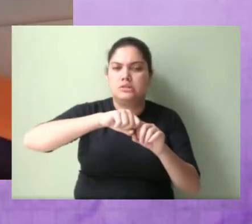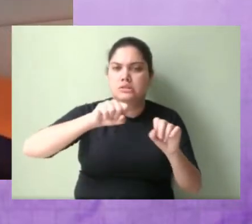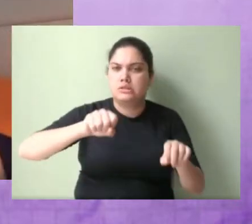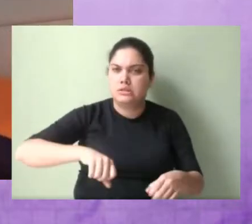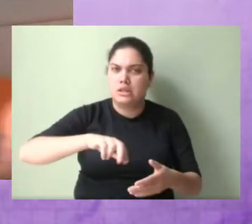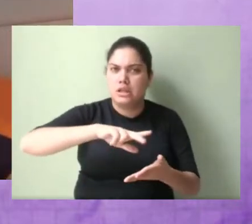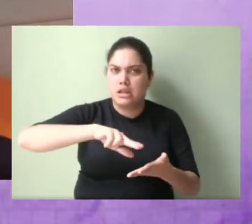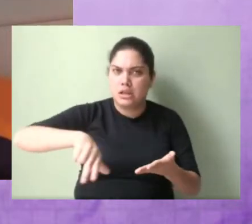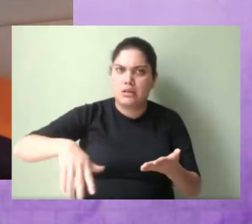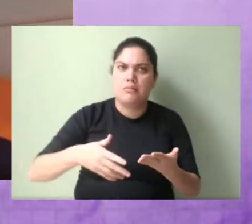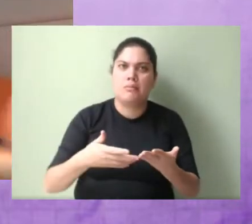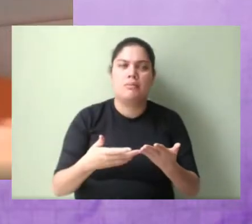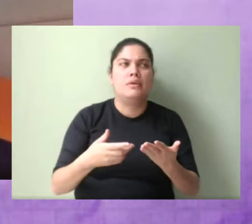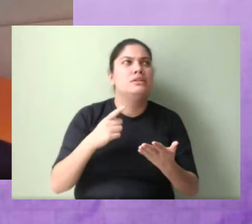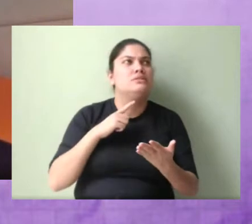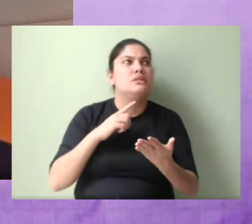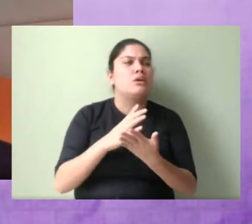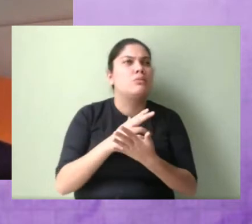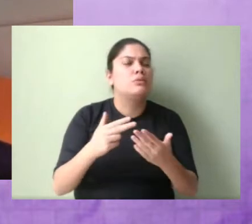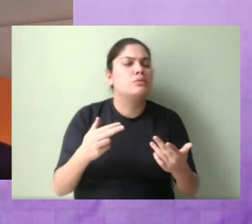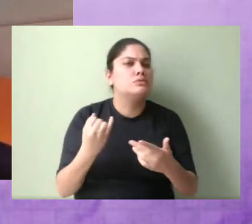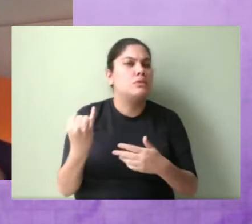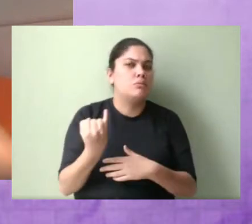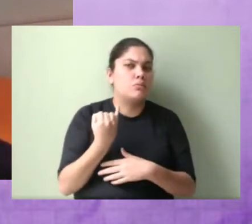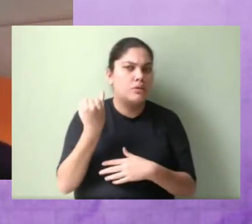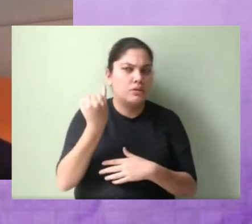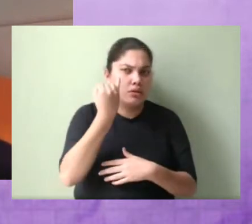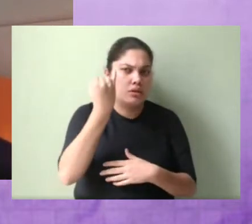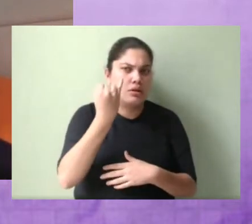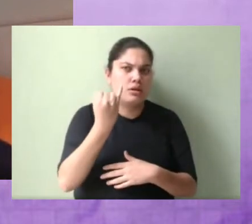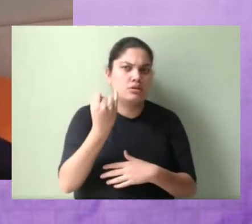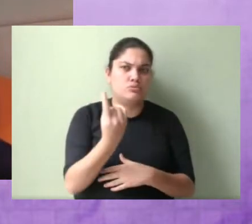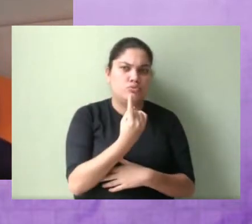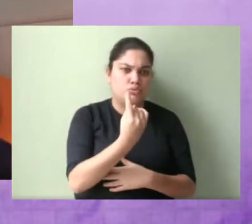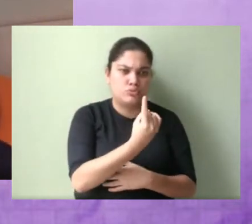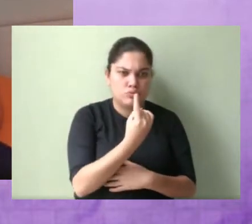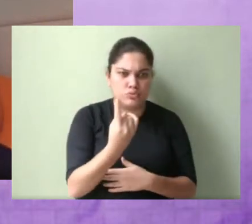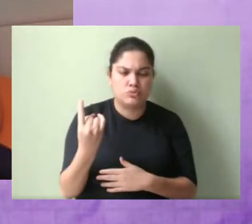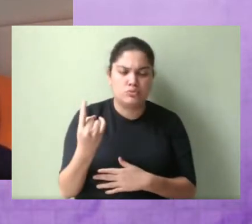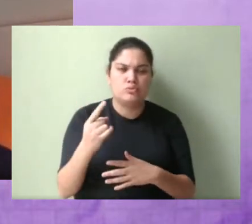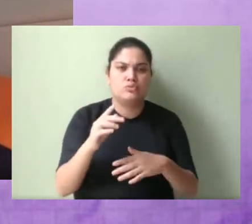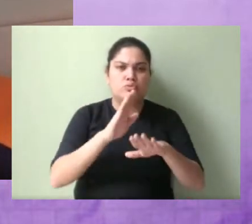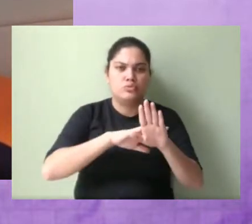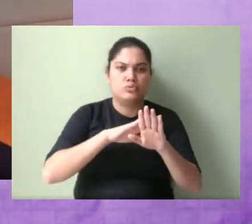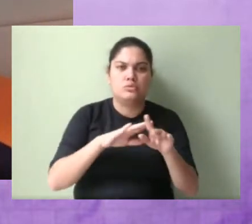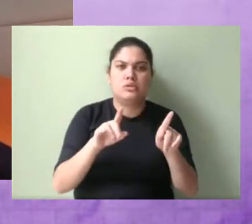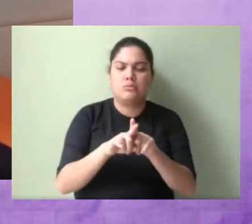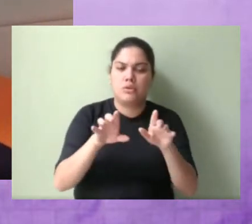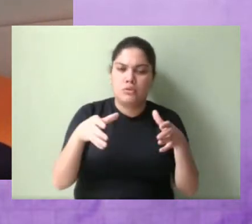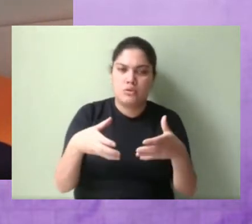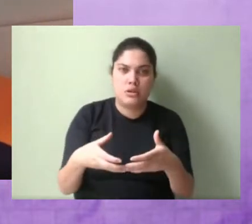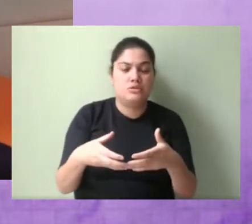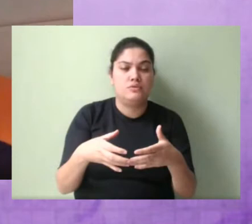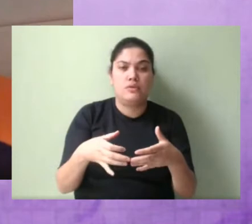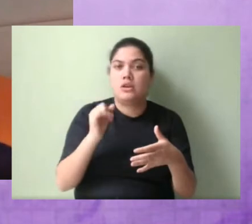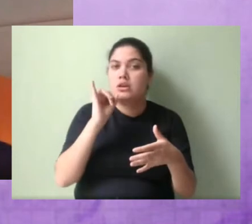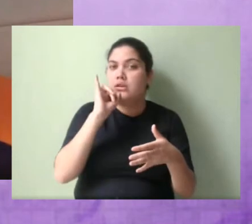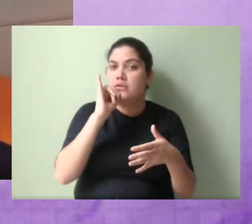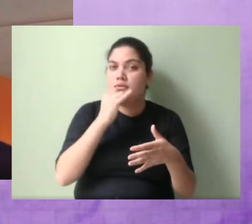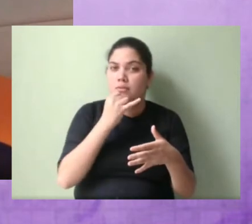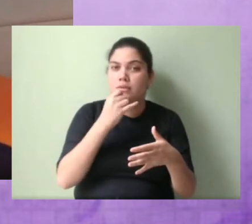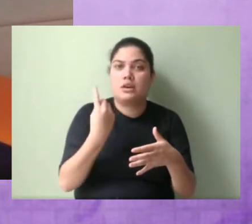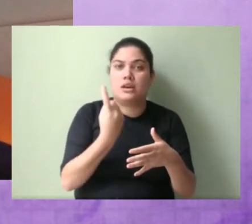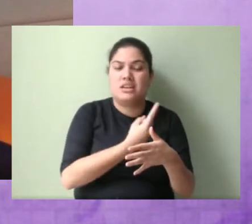mulheres, de certa forma, perpetuamos algumas coisas. Então, nesses microambientes, nesses sistemas, tem algumas coisas